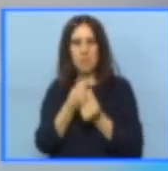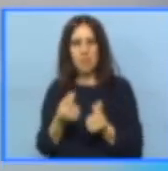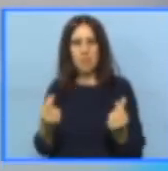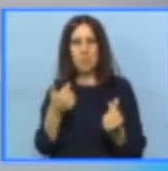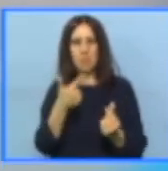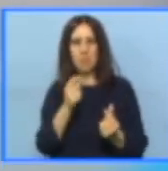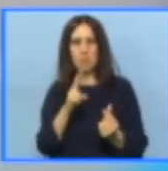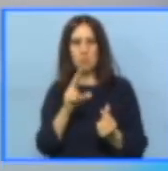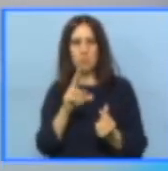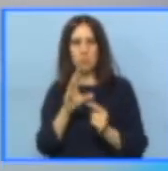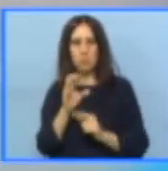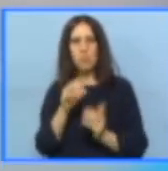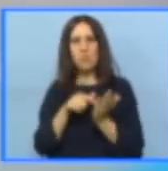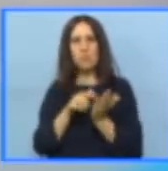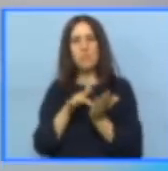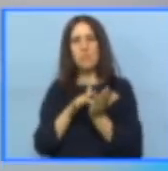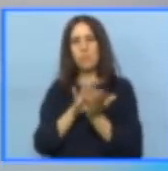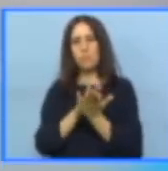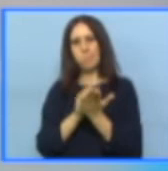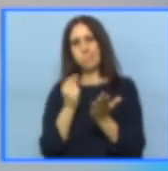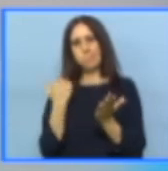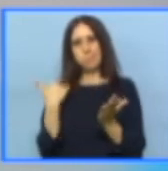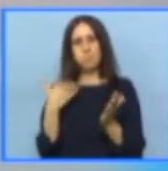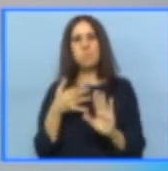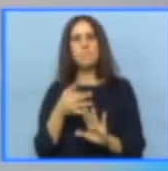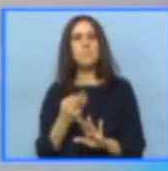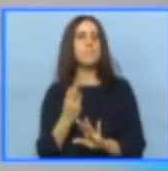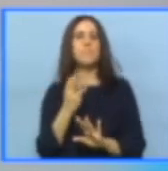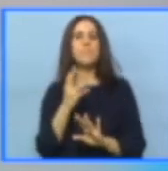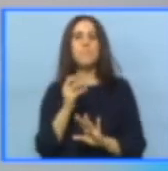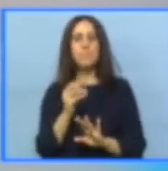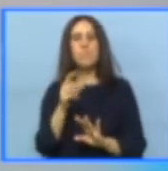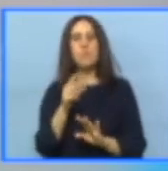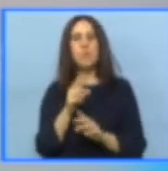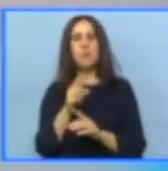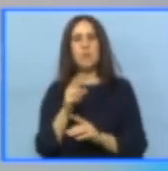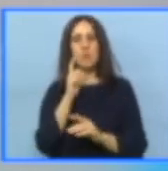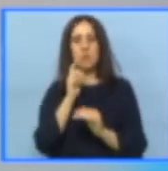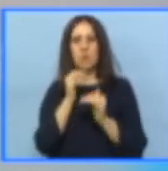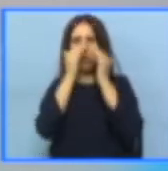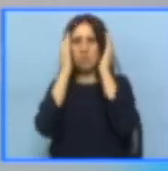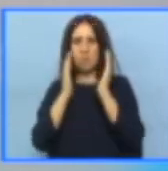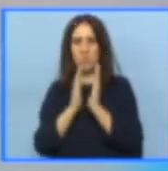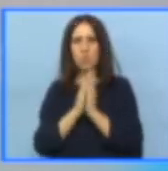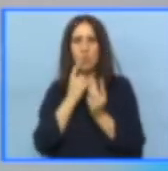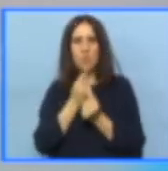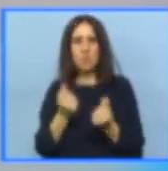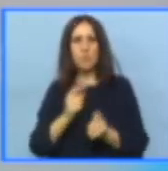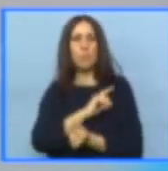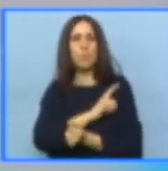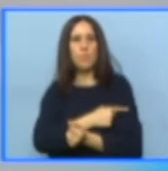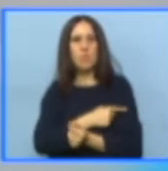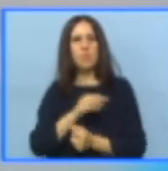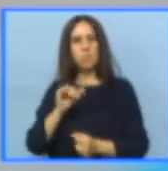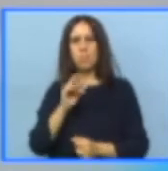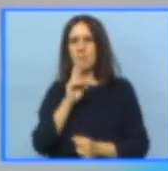recentemente também, Nossa Senhora de Fátima e o Poder da Oração, parte dessa marca forte dos peregrinos em